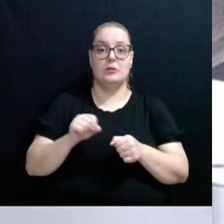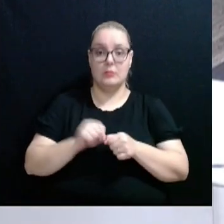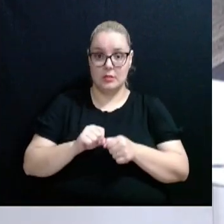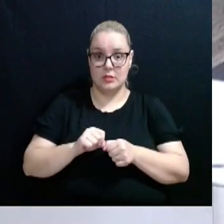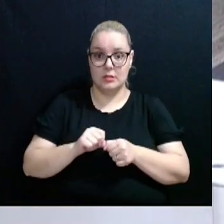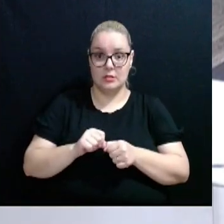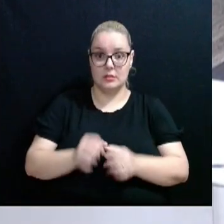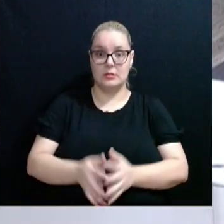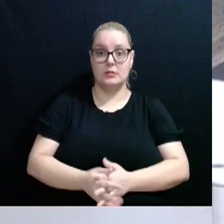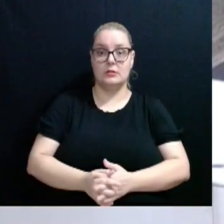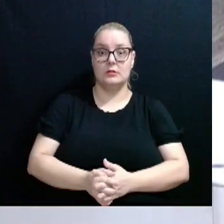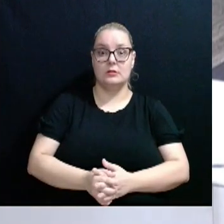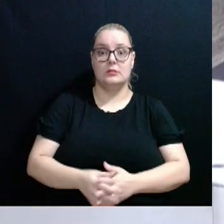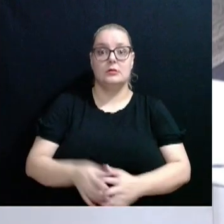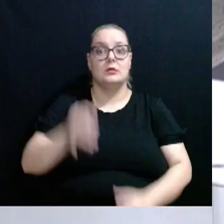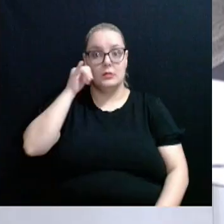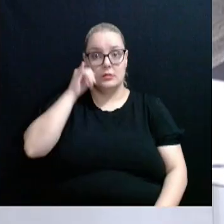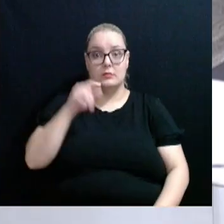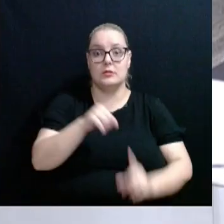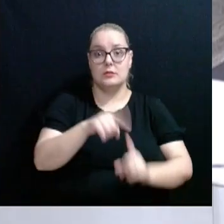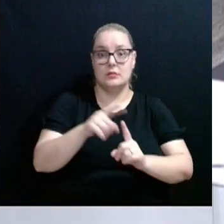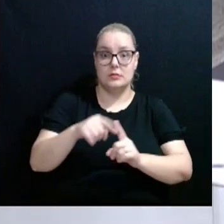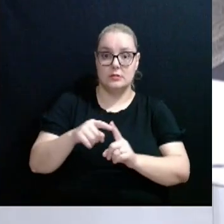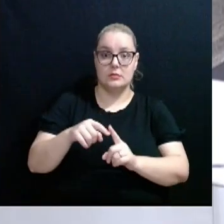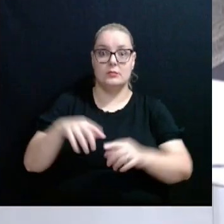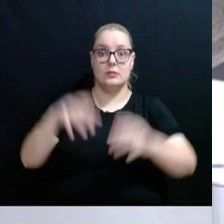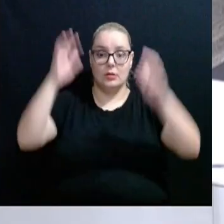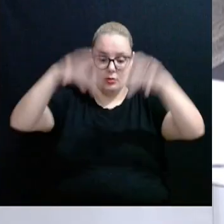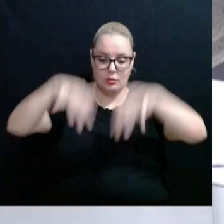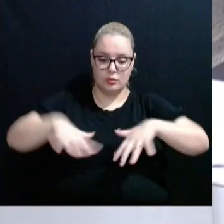evite esses tipos de enchentes, como aconteceu